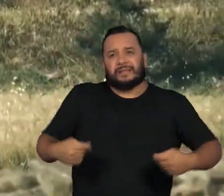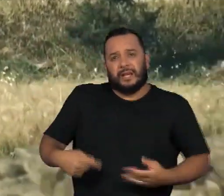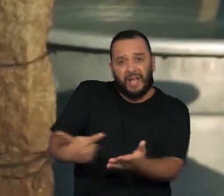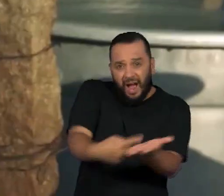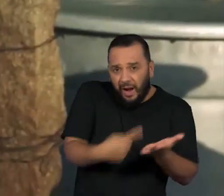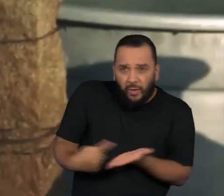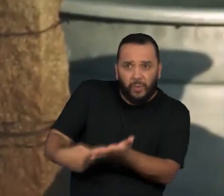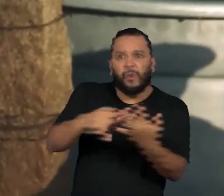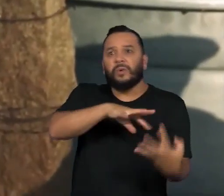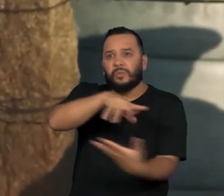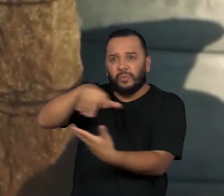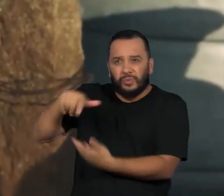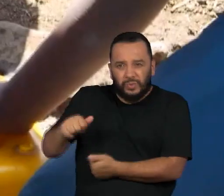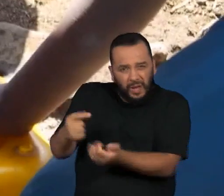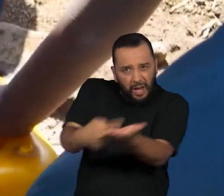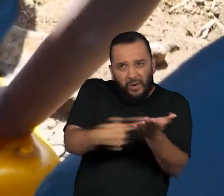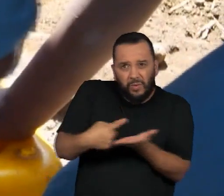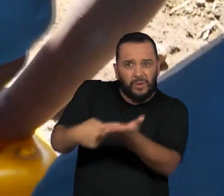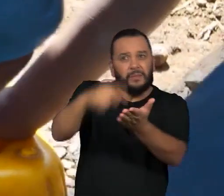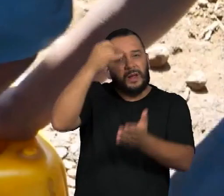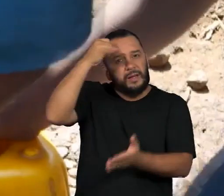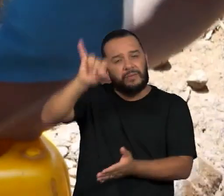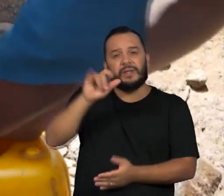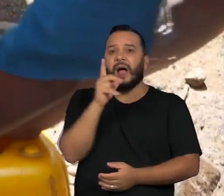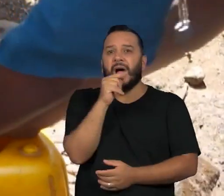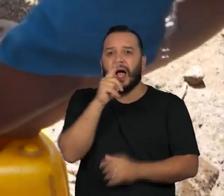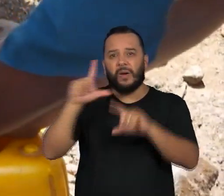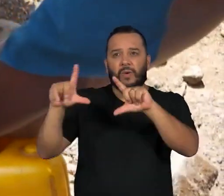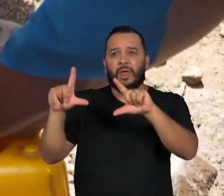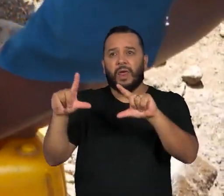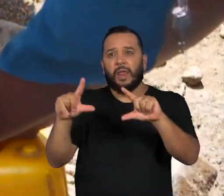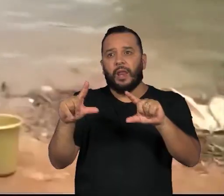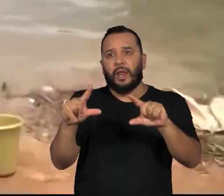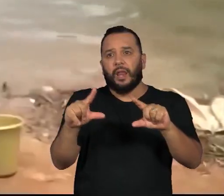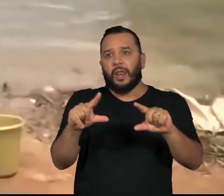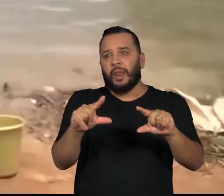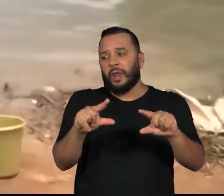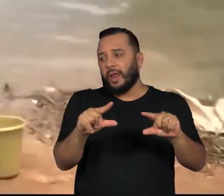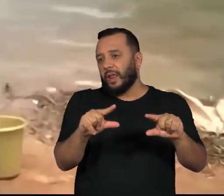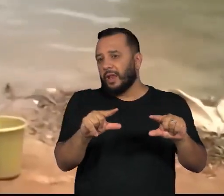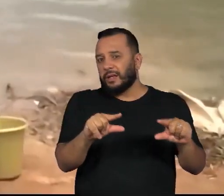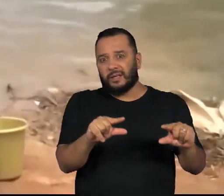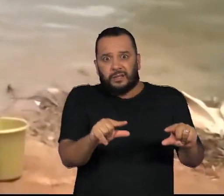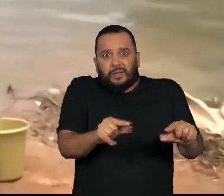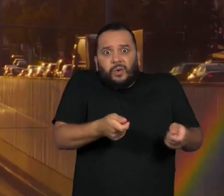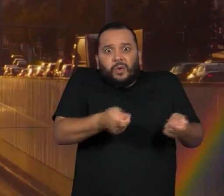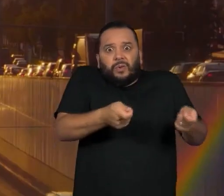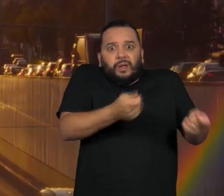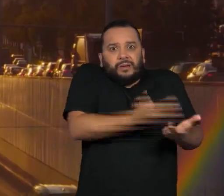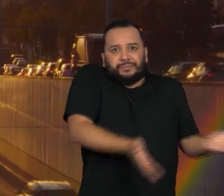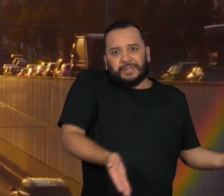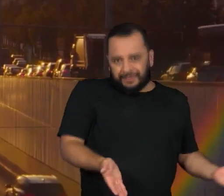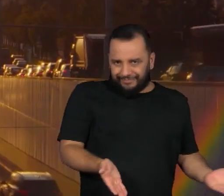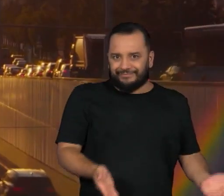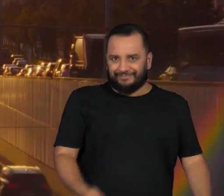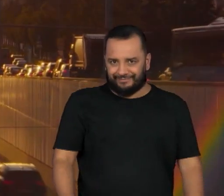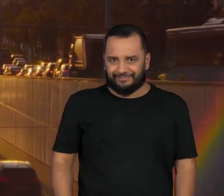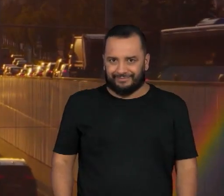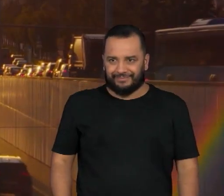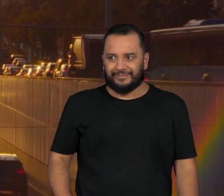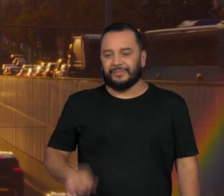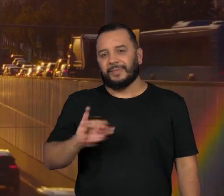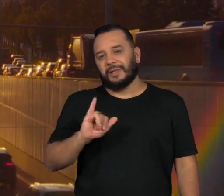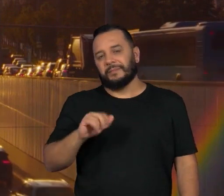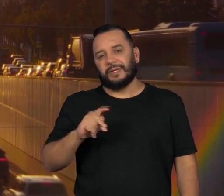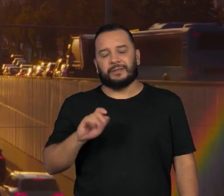internacionais fortes para evitar que a crise da água caminhe para um ponto incontrolável. O